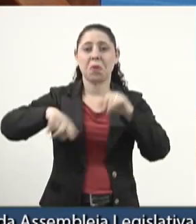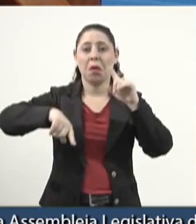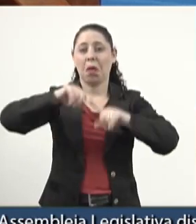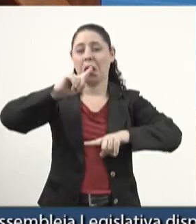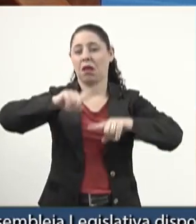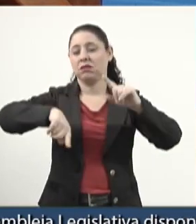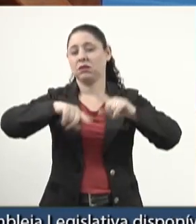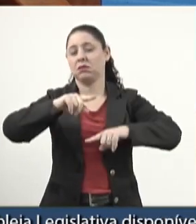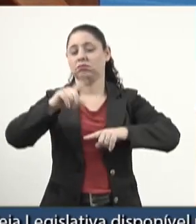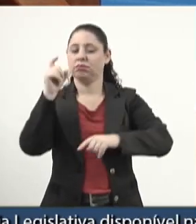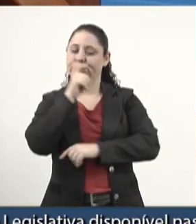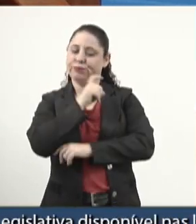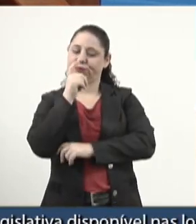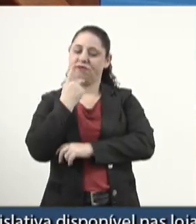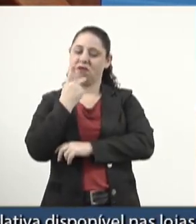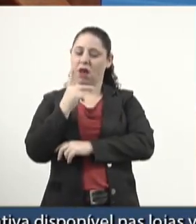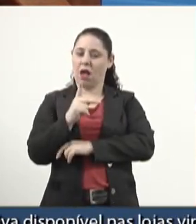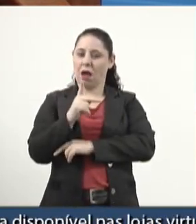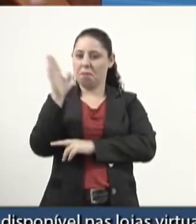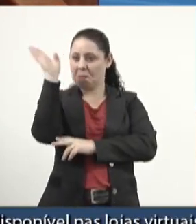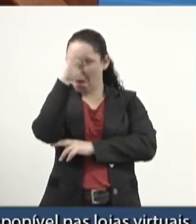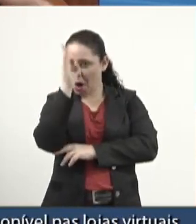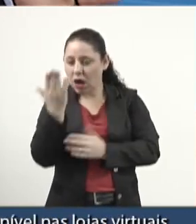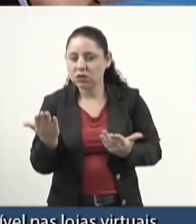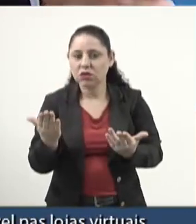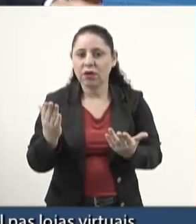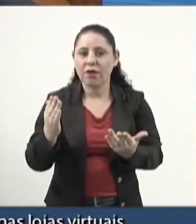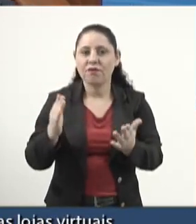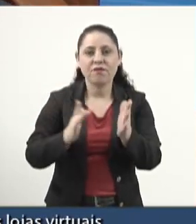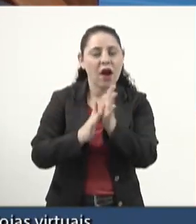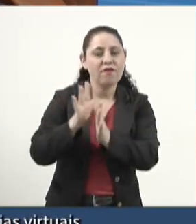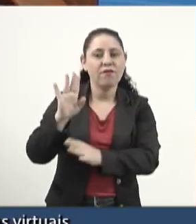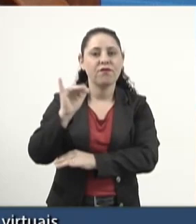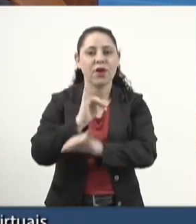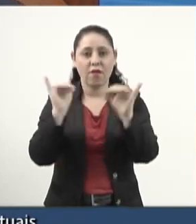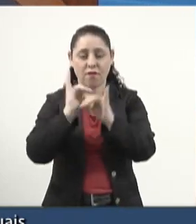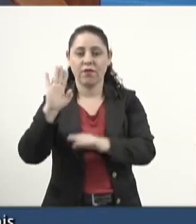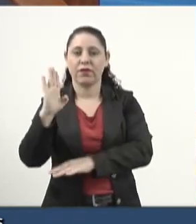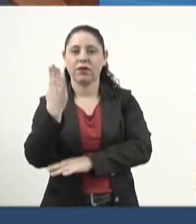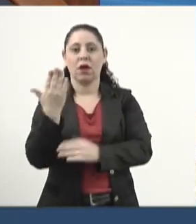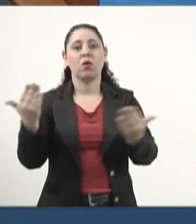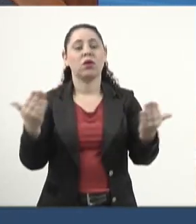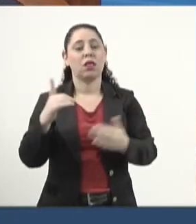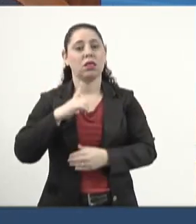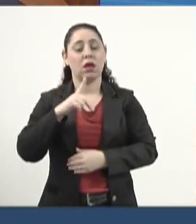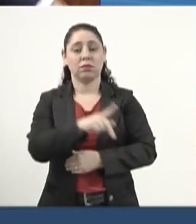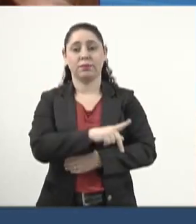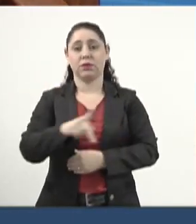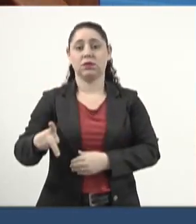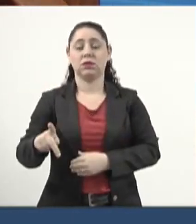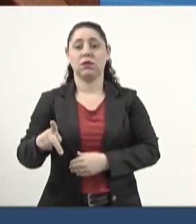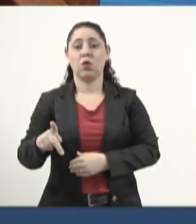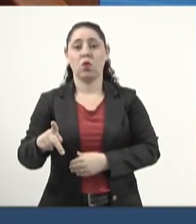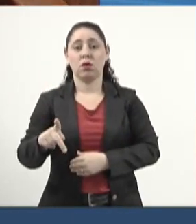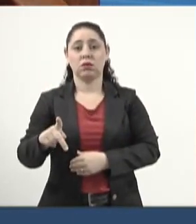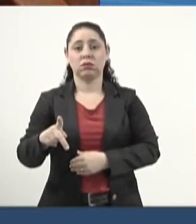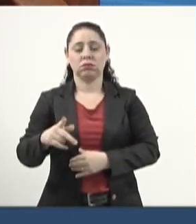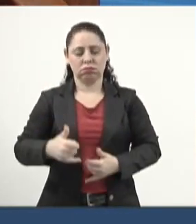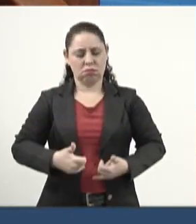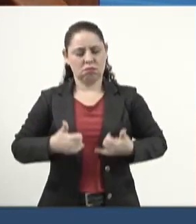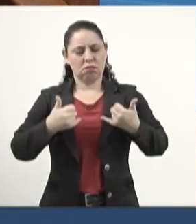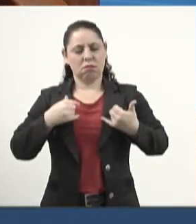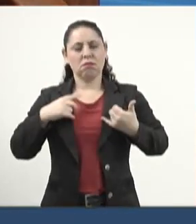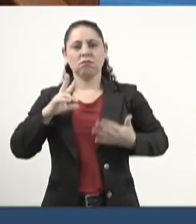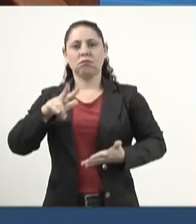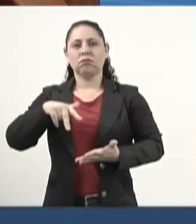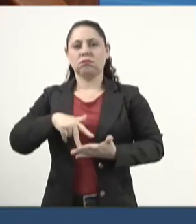abria a boca para mentir, falar asneira, fake news, e agora nós temos, de fato, um presidente que nos orgulha e